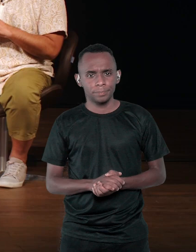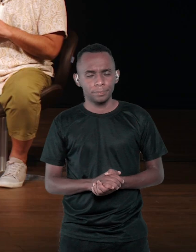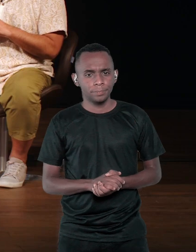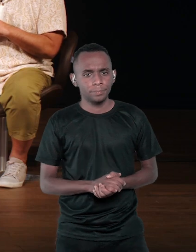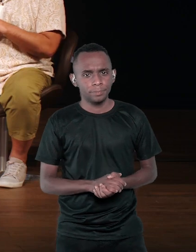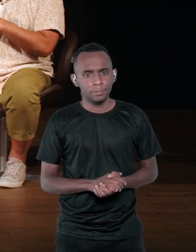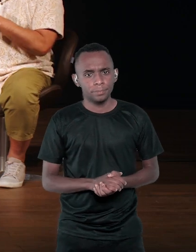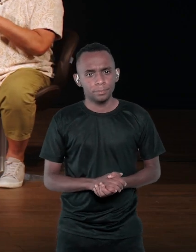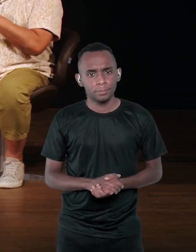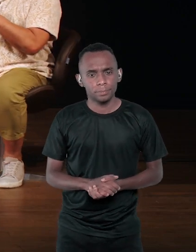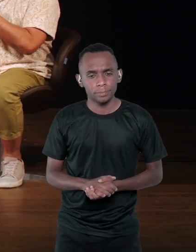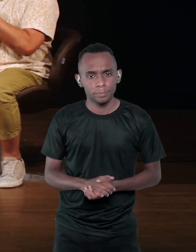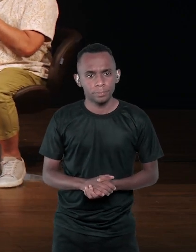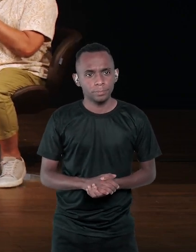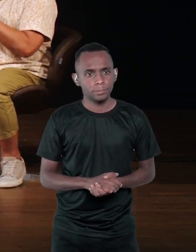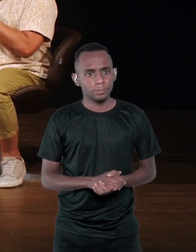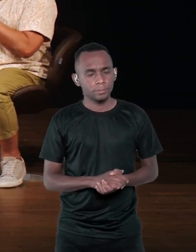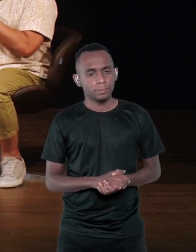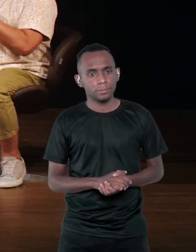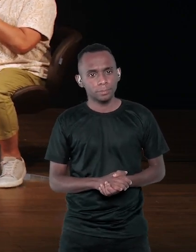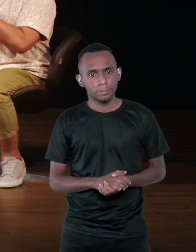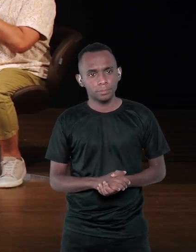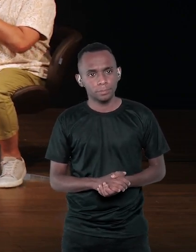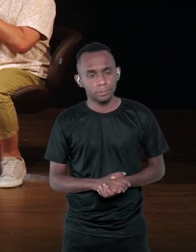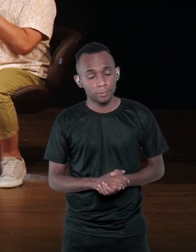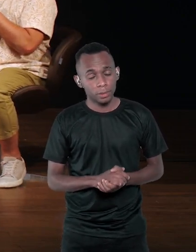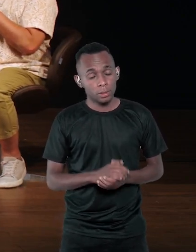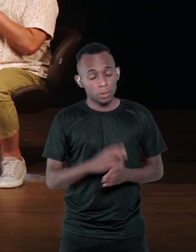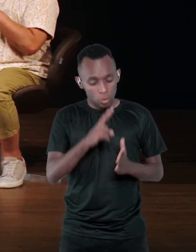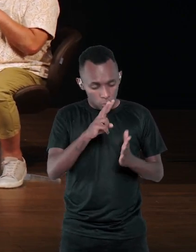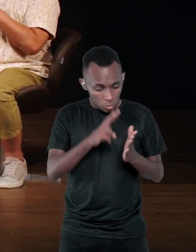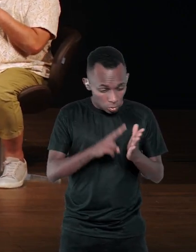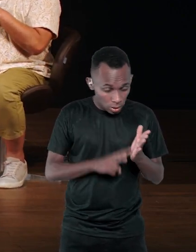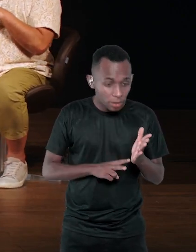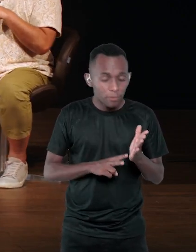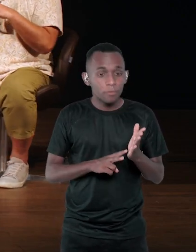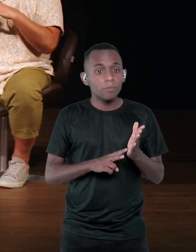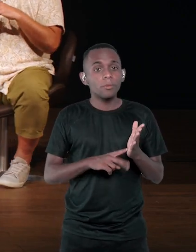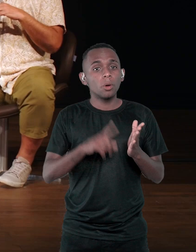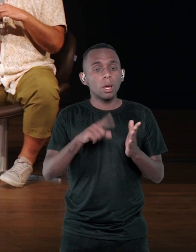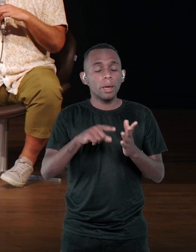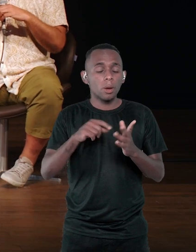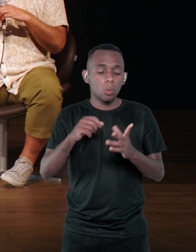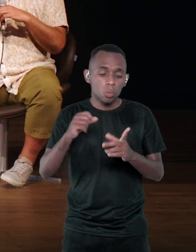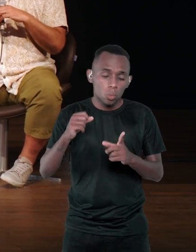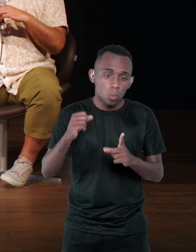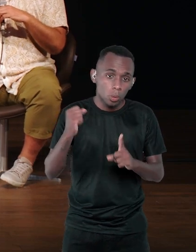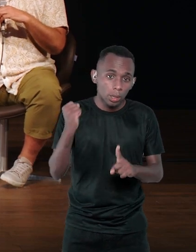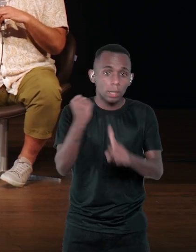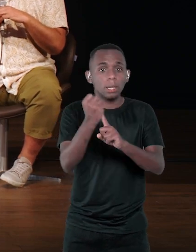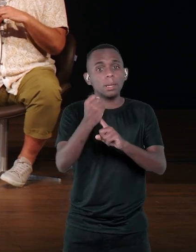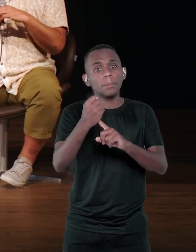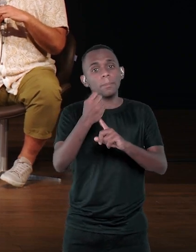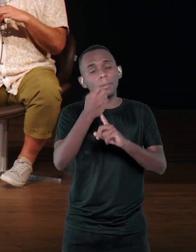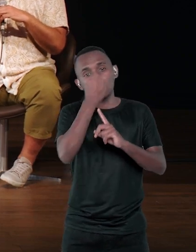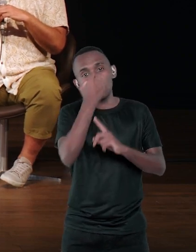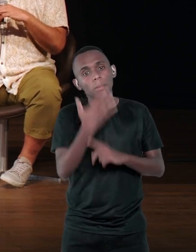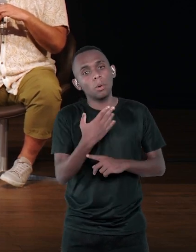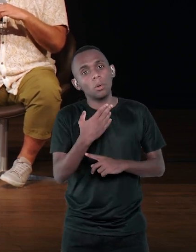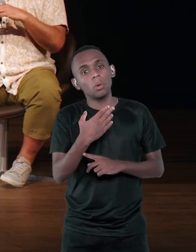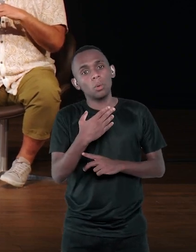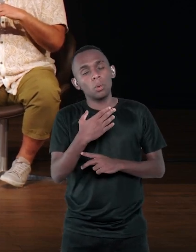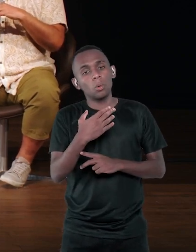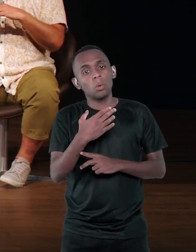nome no celular. Então, é um livro que se chama O Crime do Bom Nazista. E é de um autor, de um